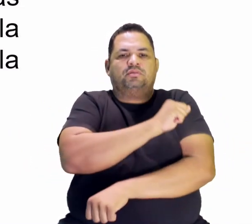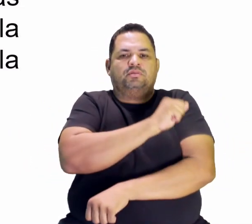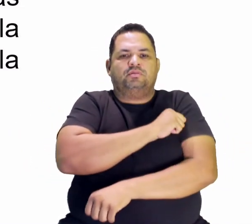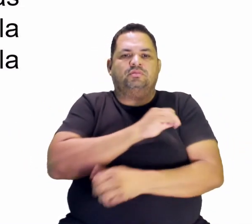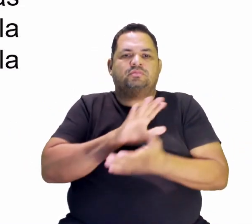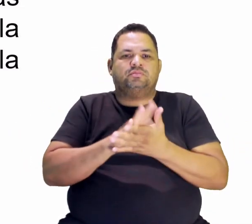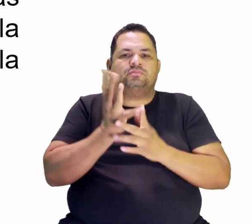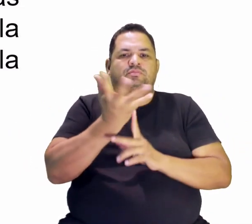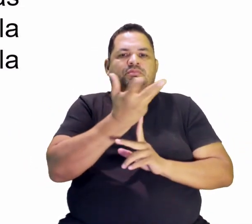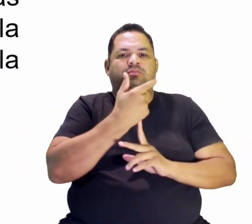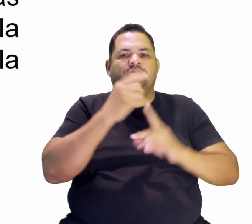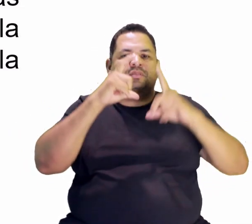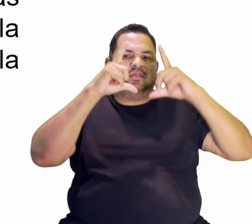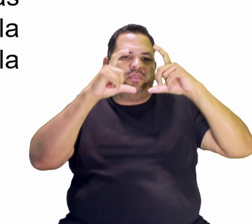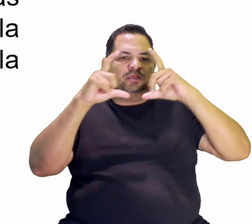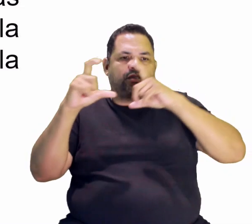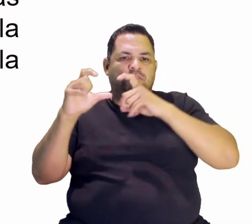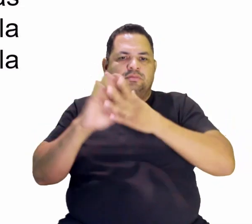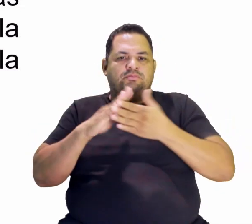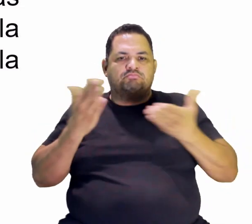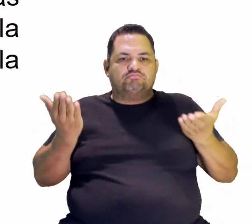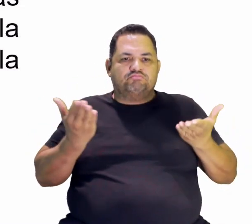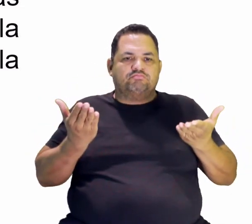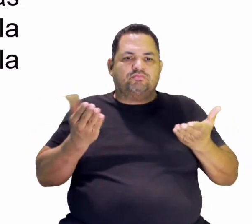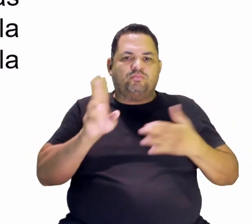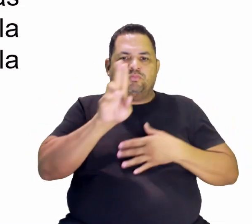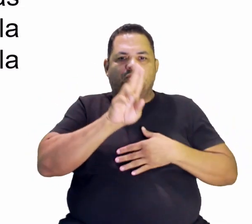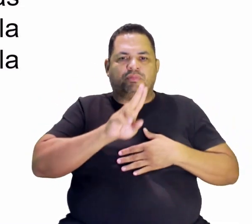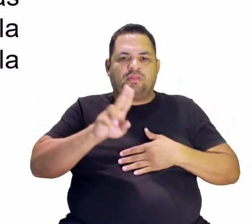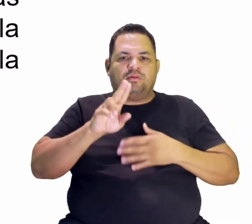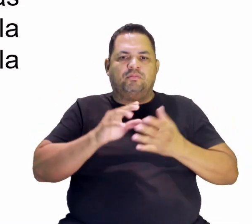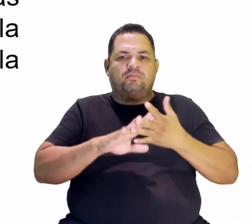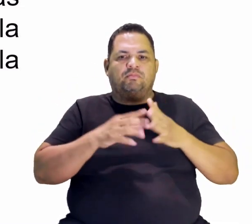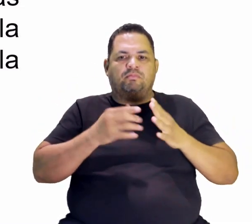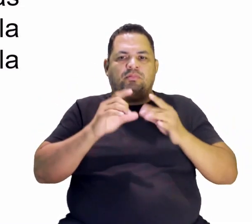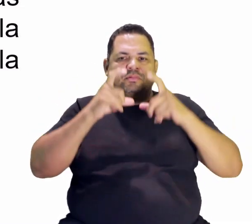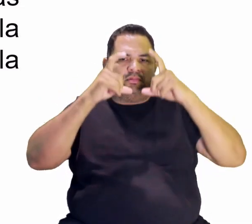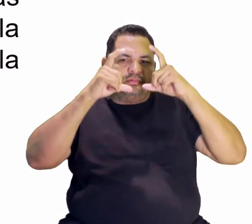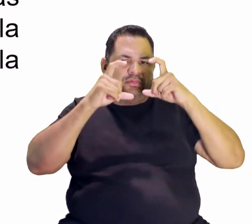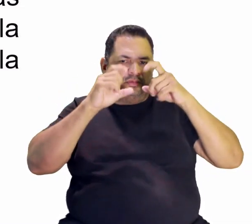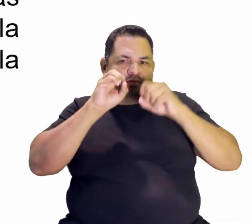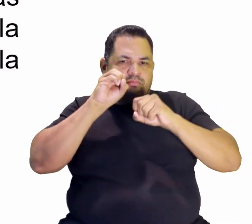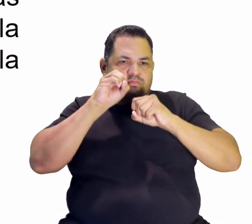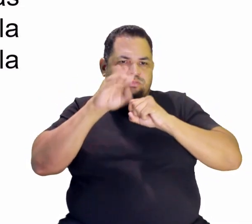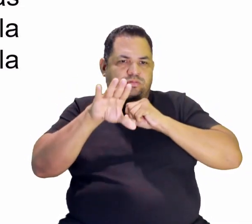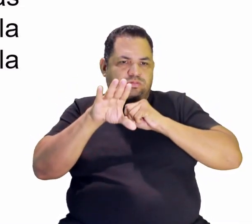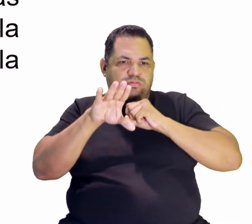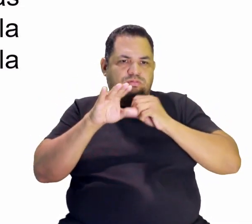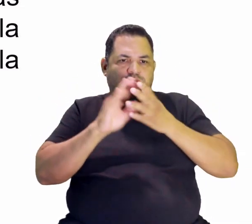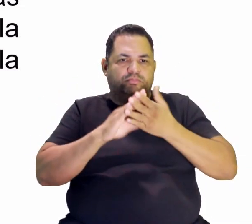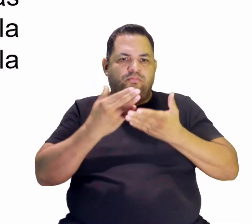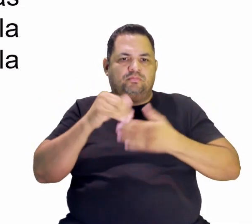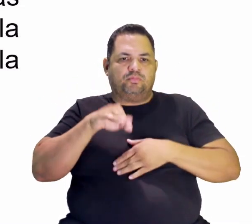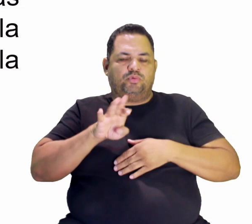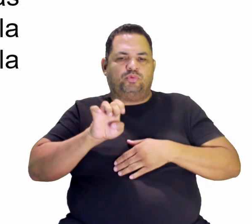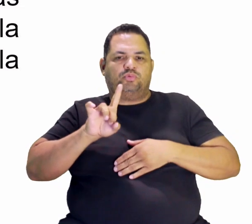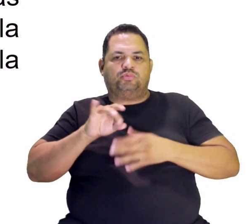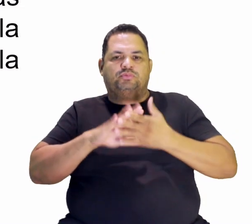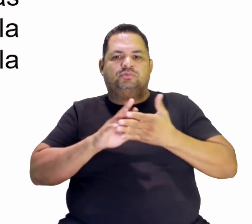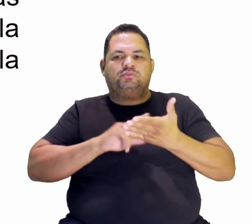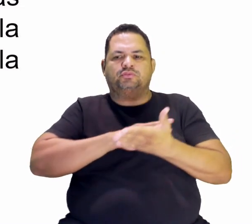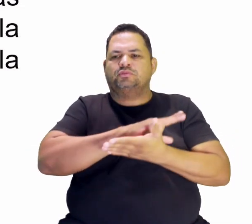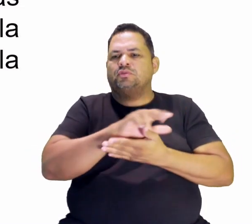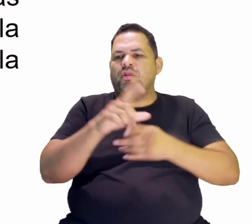arte em fotografias. Na ocasião, ele usou sua máquina com flash no modo multi, tirou